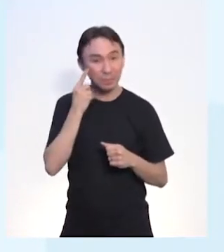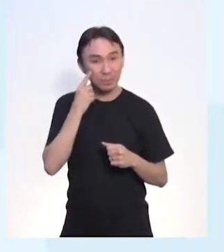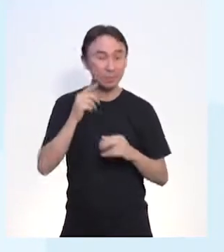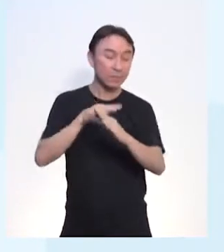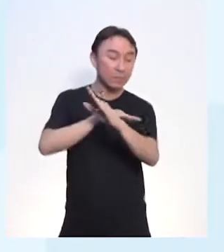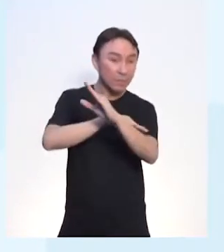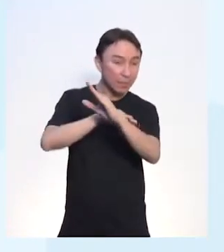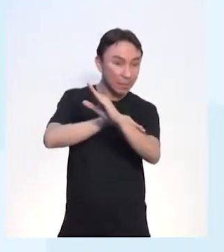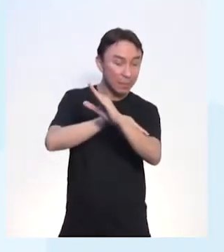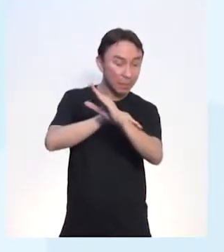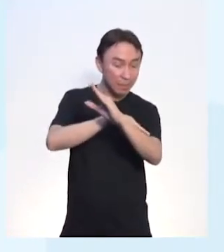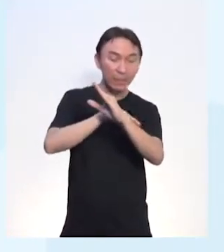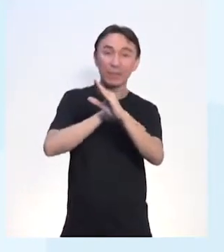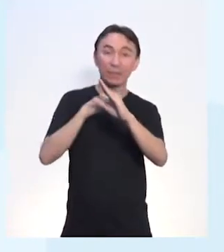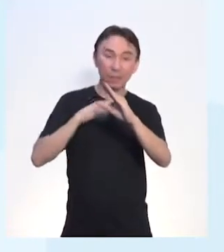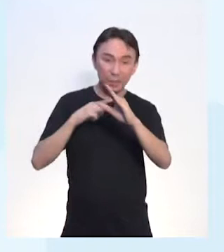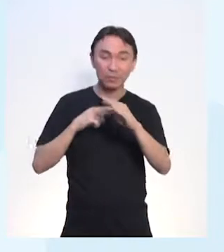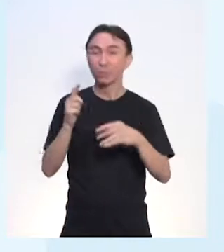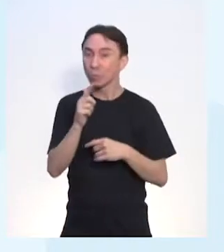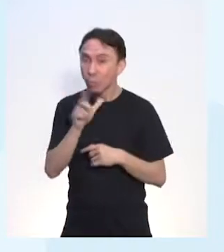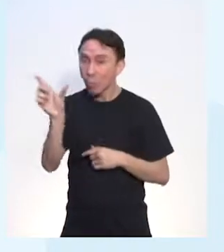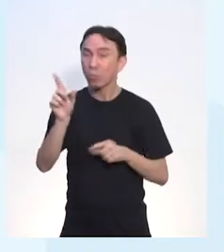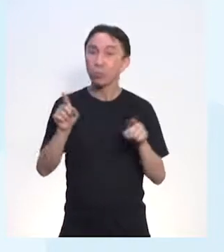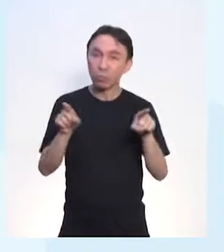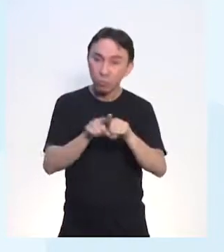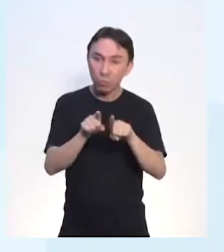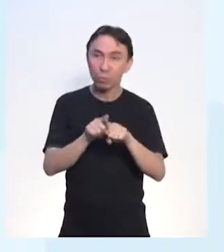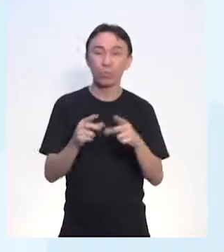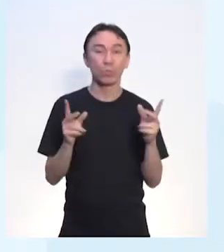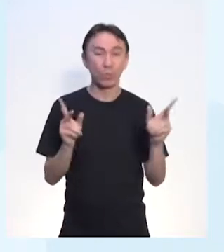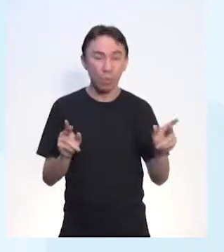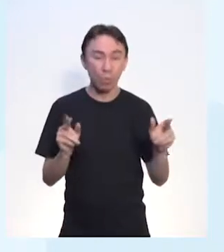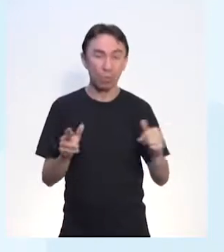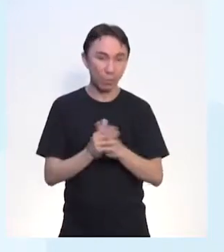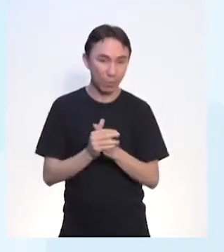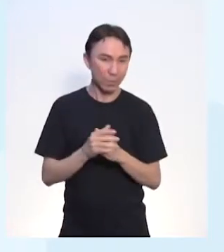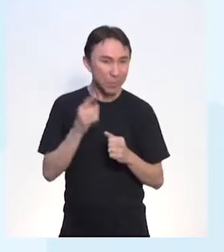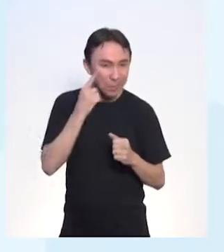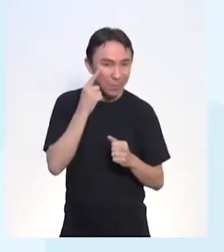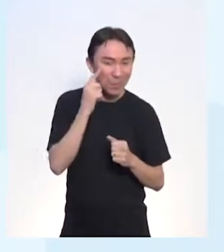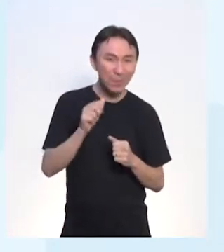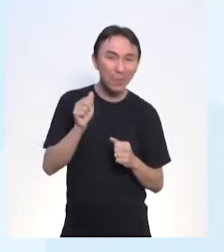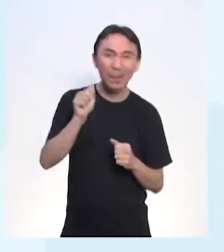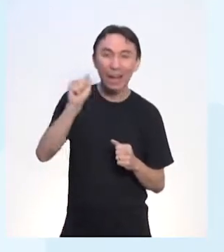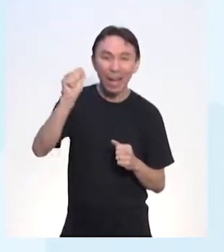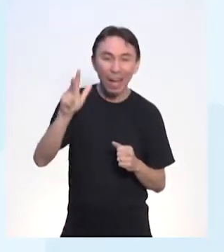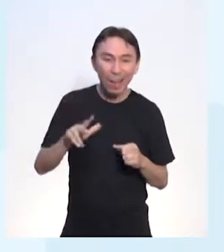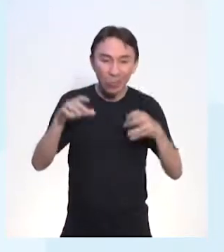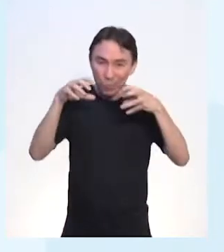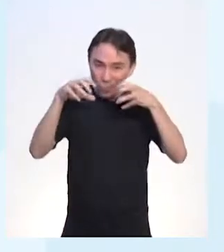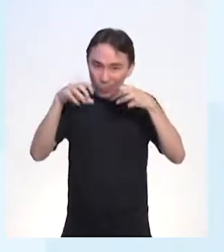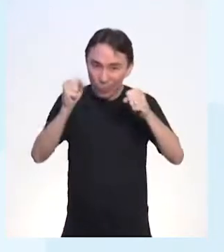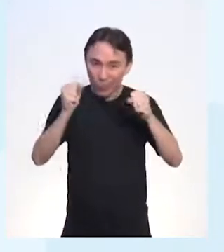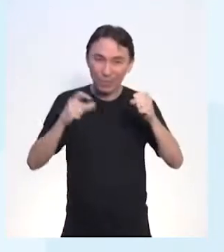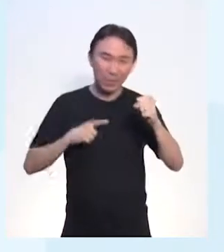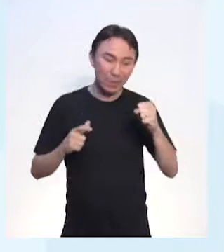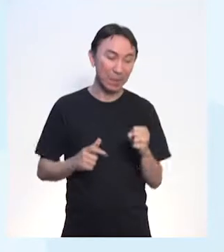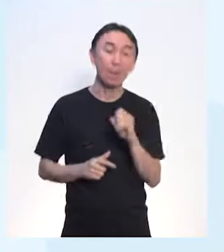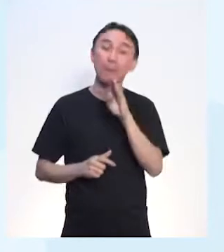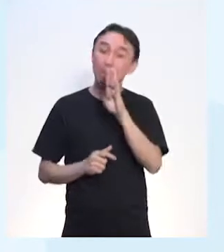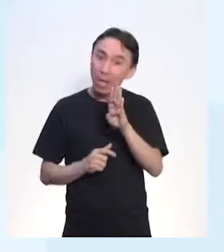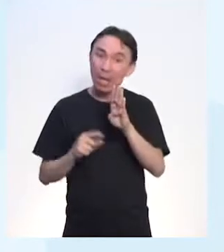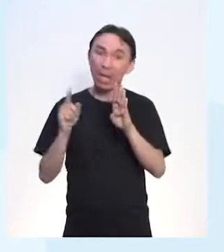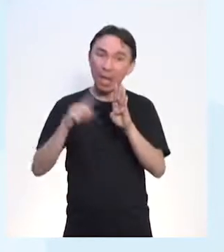lados nos outros dois triângulos. No triângulo azul escuro, o nosso B é a